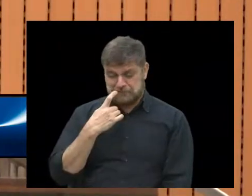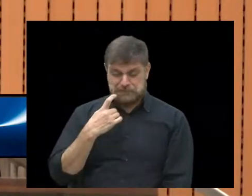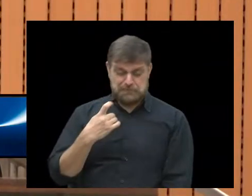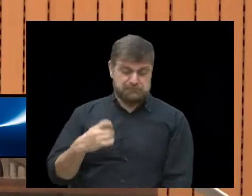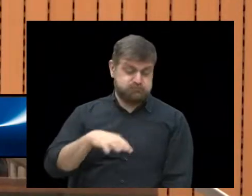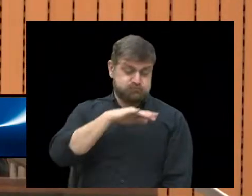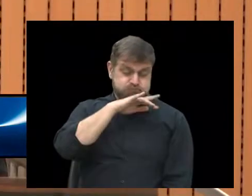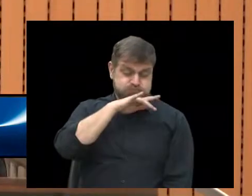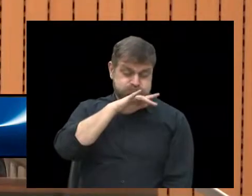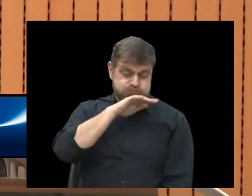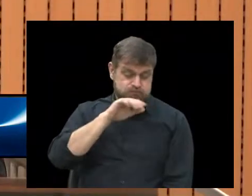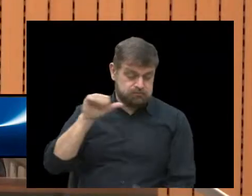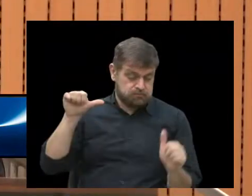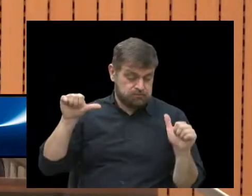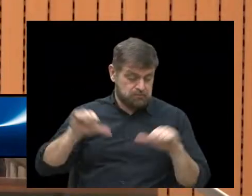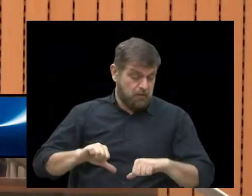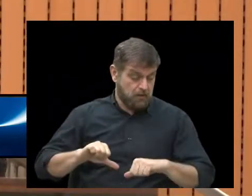forte,